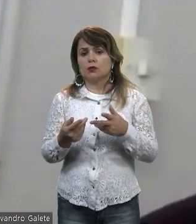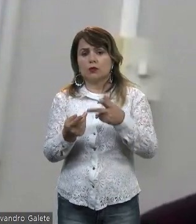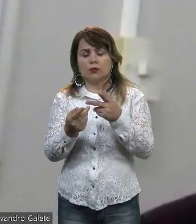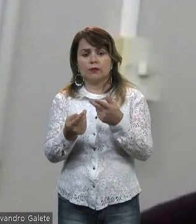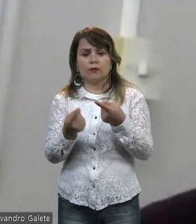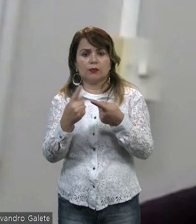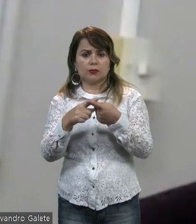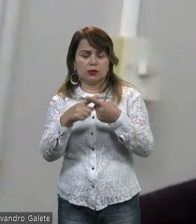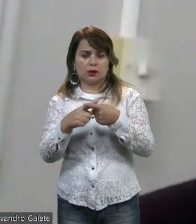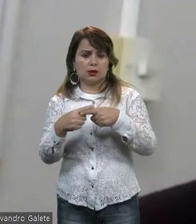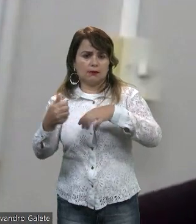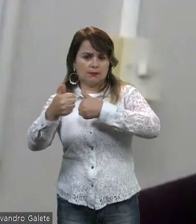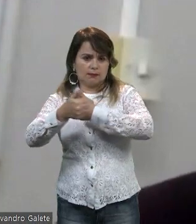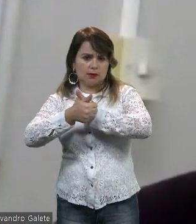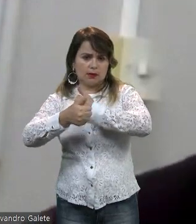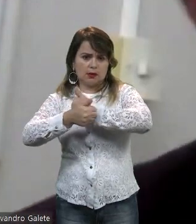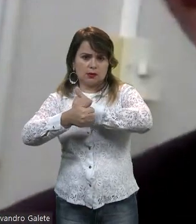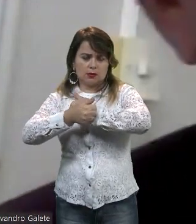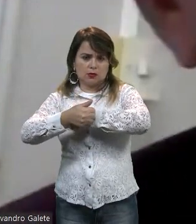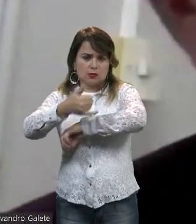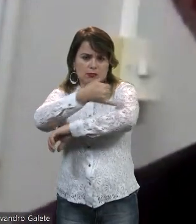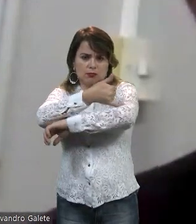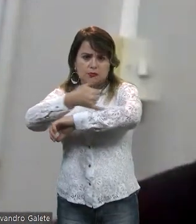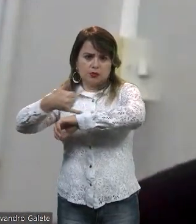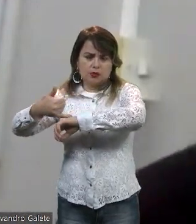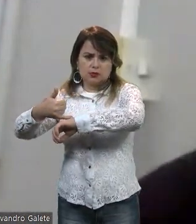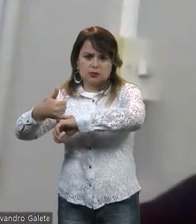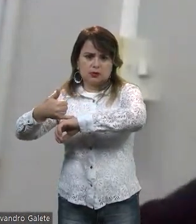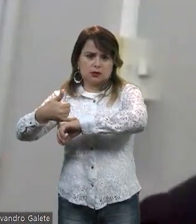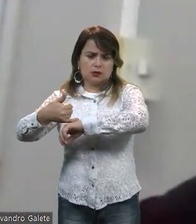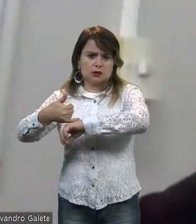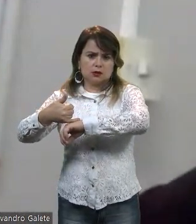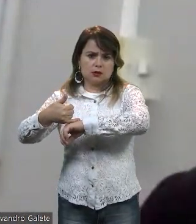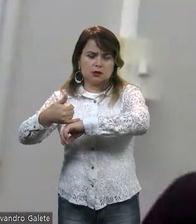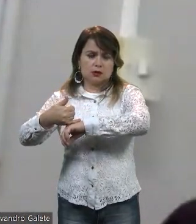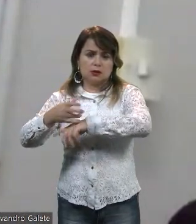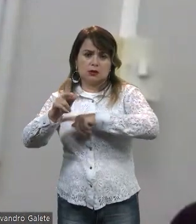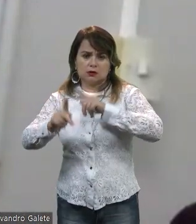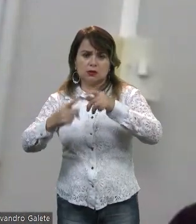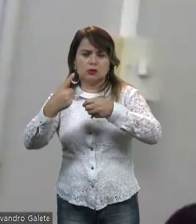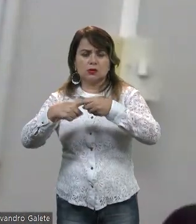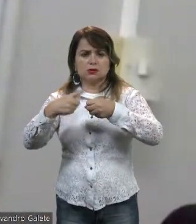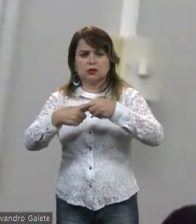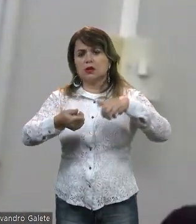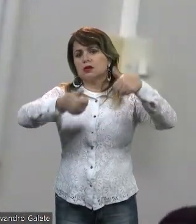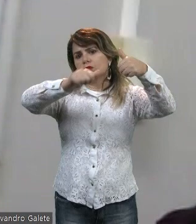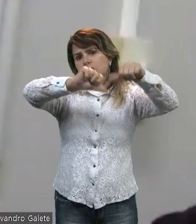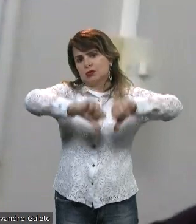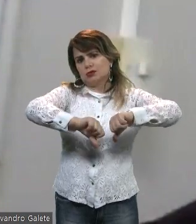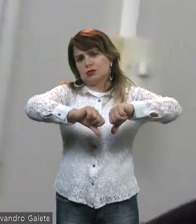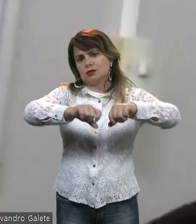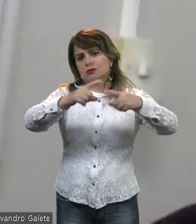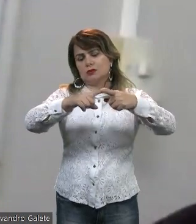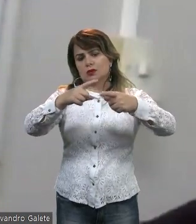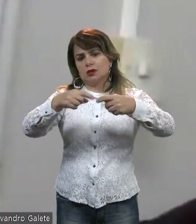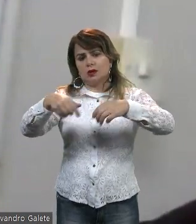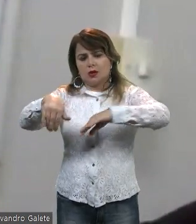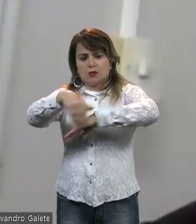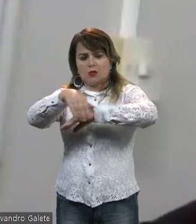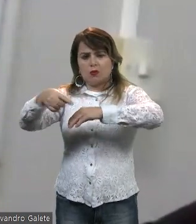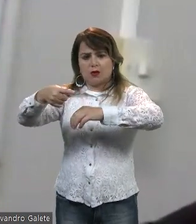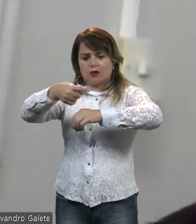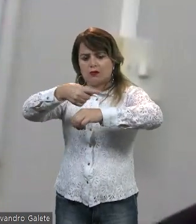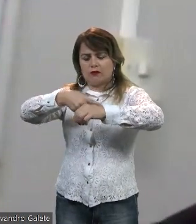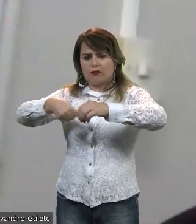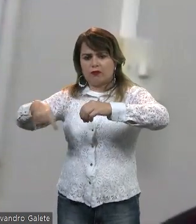BR-333, o distrito sofreria um grande prejuízo ali aos moradores, que teriam que dar uma volta de 10 quilômetros diário para